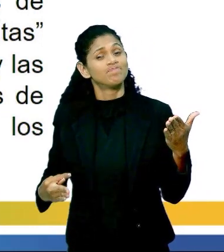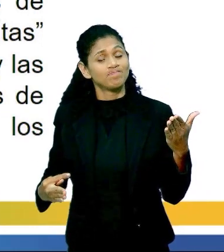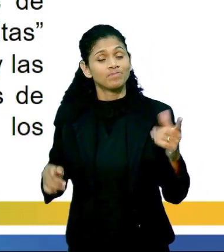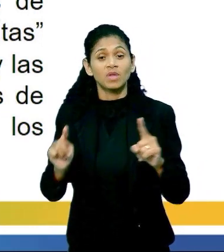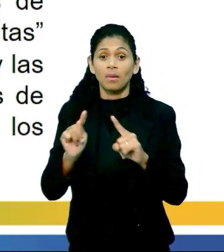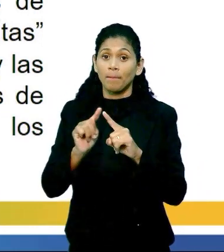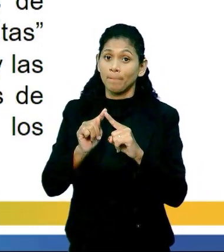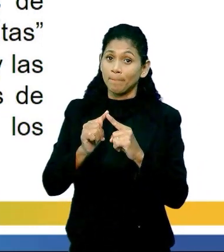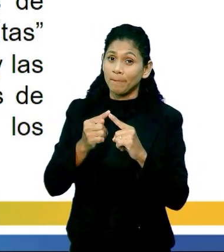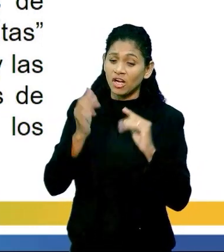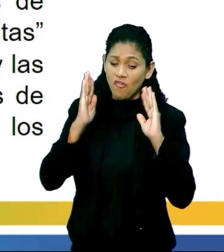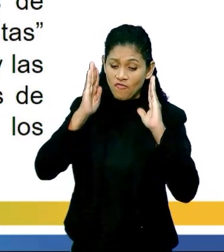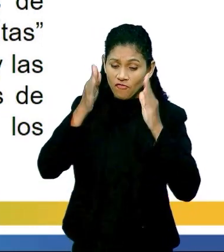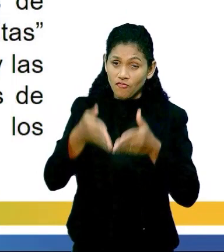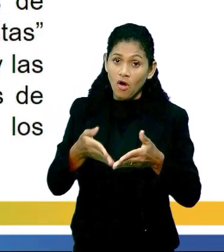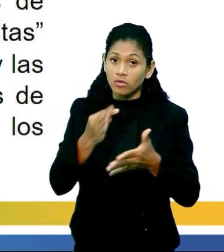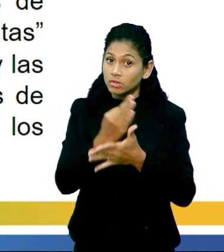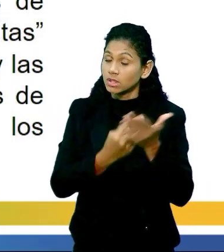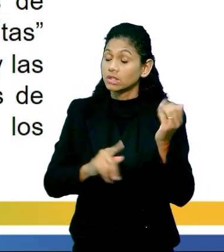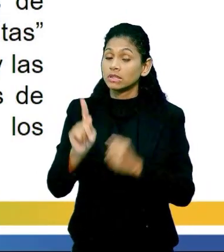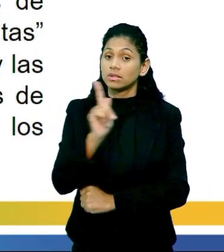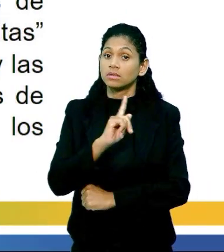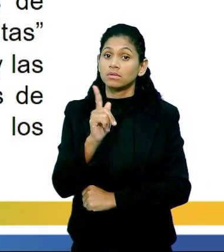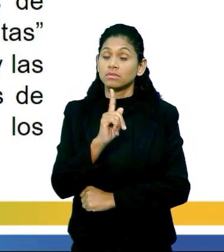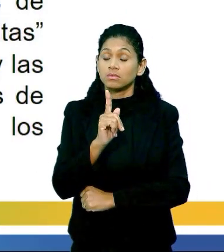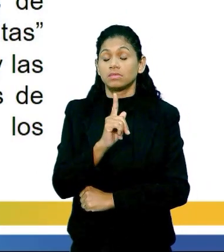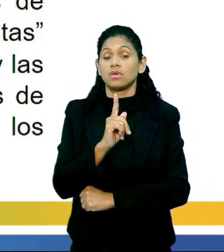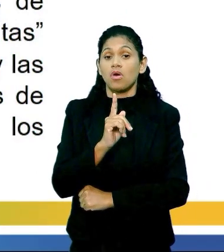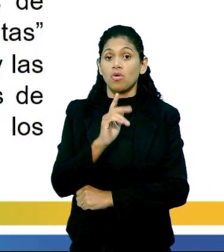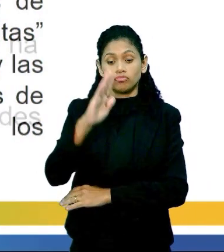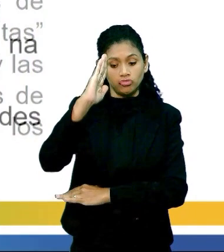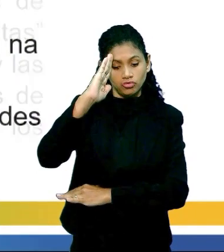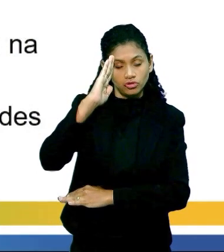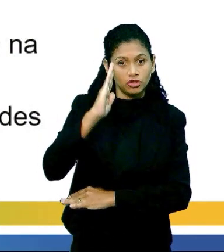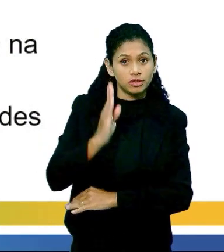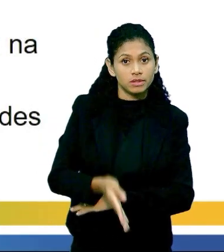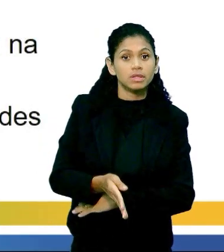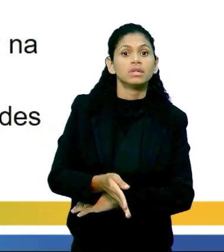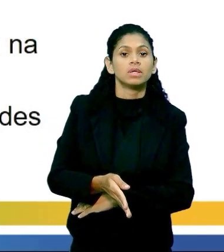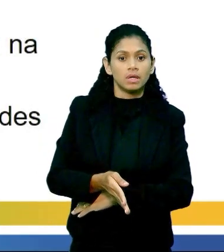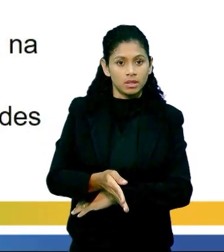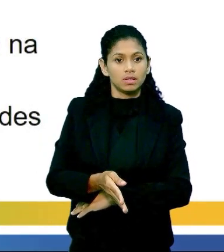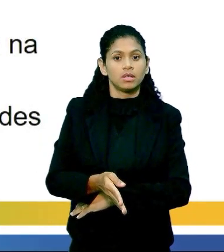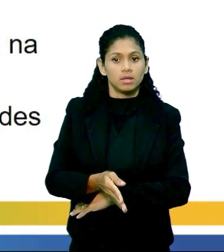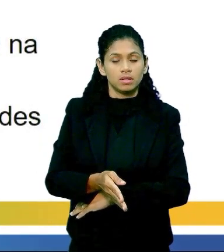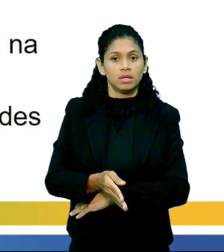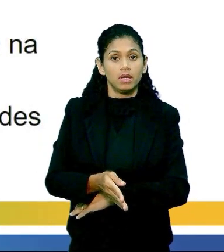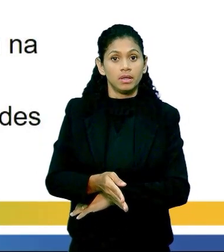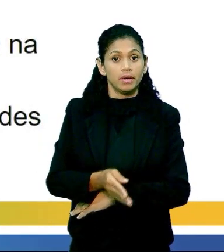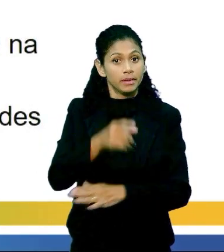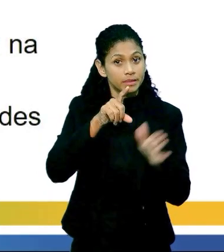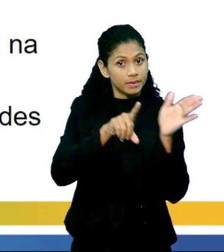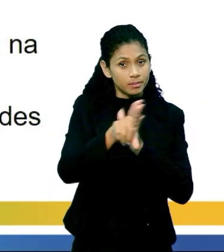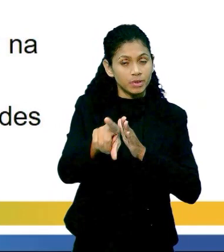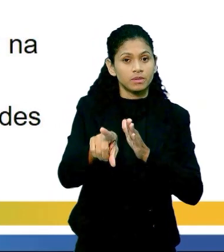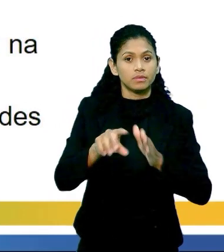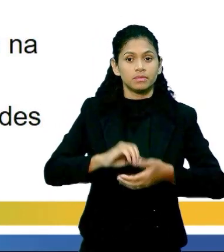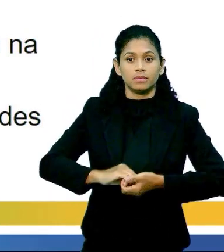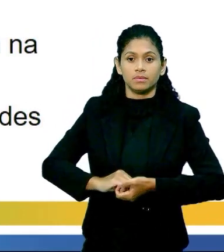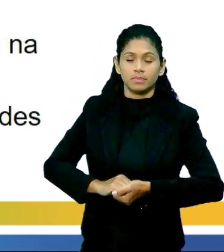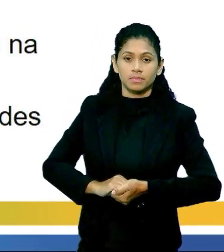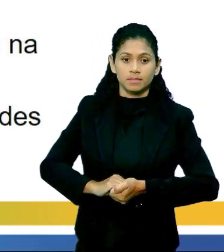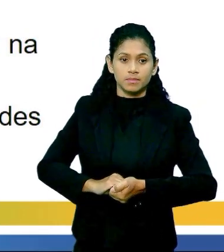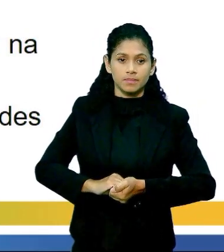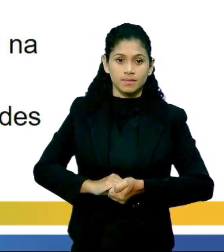prender ao texto, né? Porque a gente só vem no texto para tirar a informação que realmente é necessária. Então